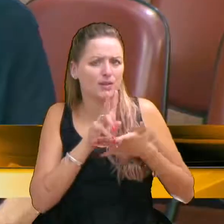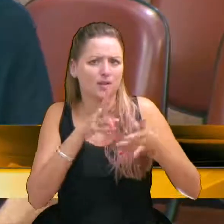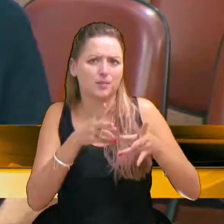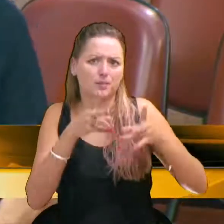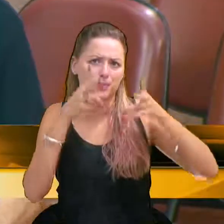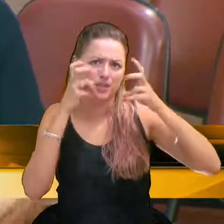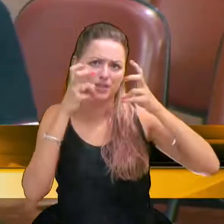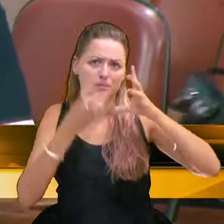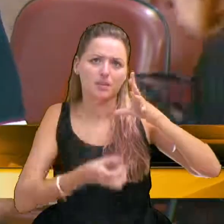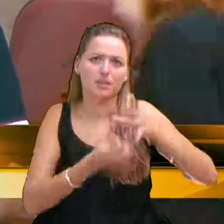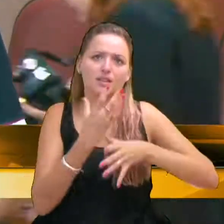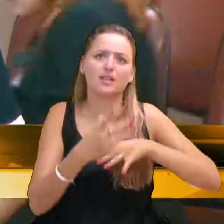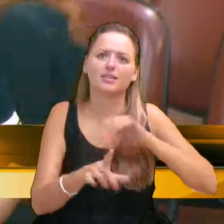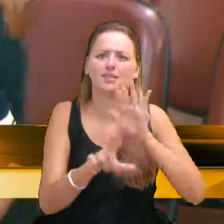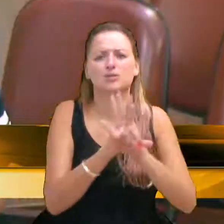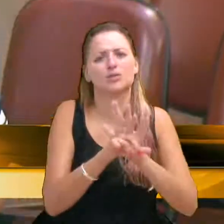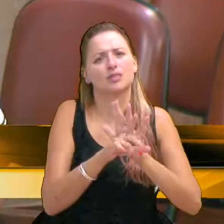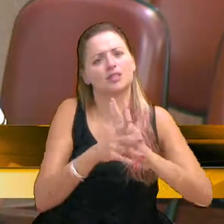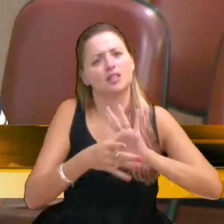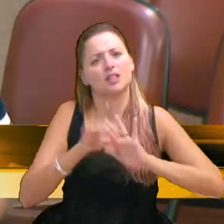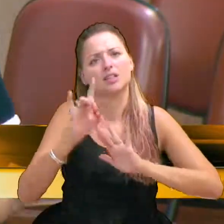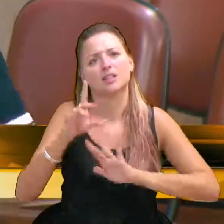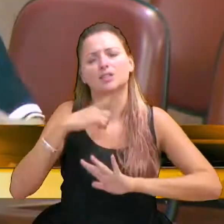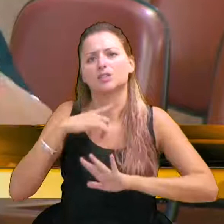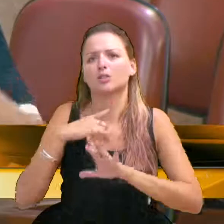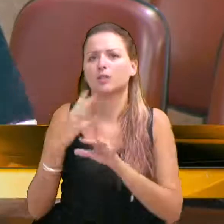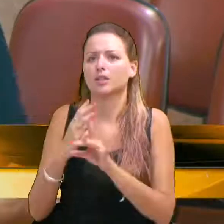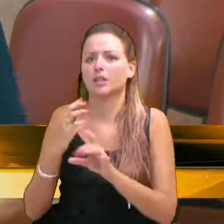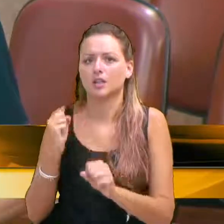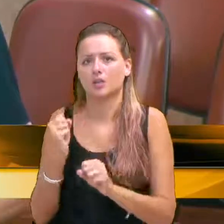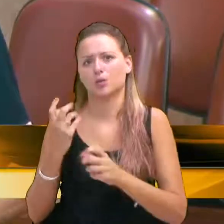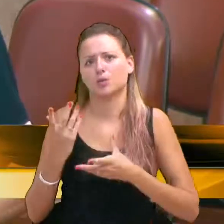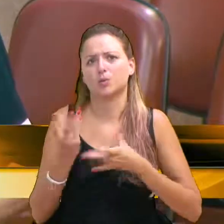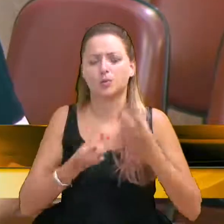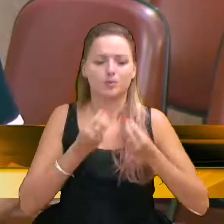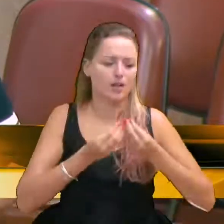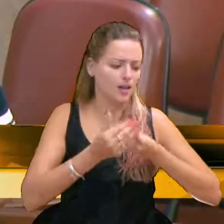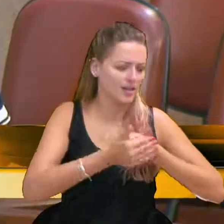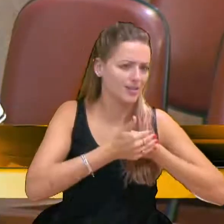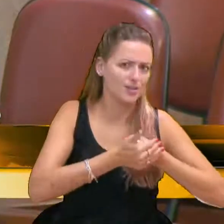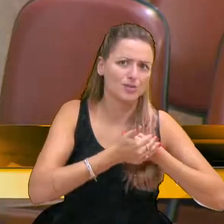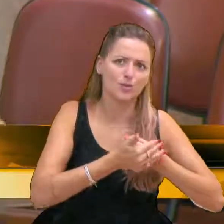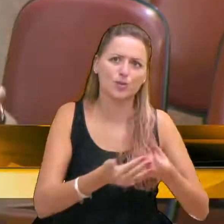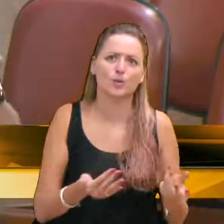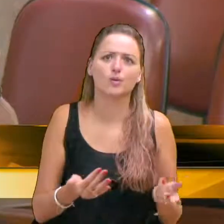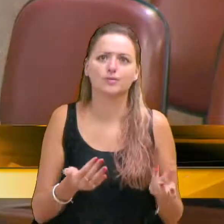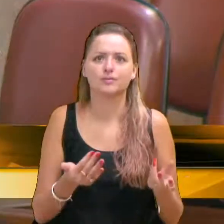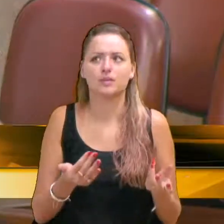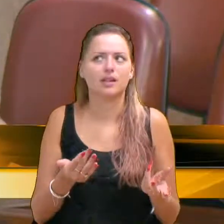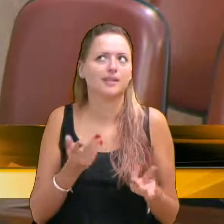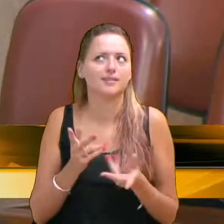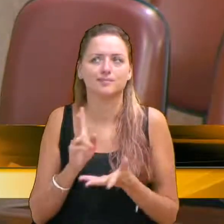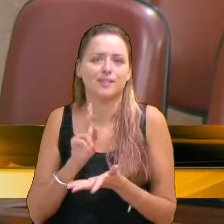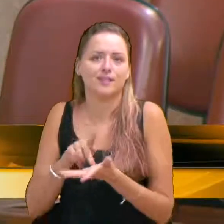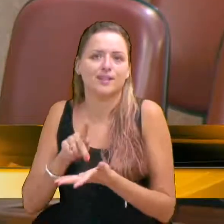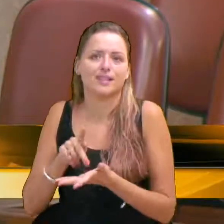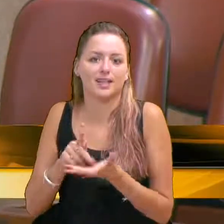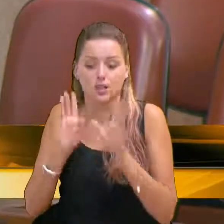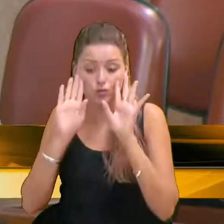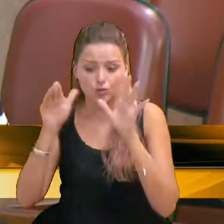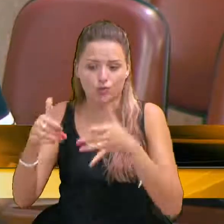perceber uma criação de mais uma lei arrecadatória como cortina de fumaça para desviar os verdadeiros